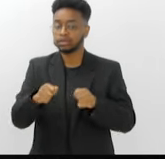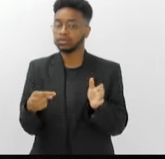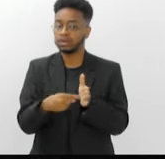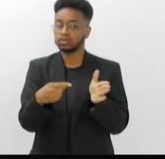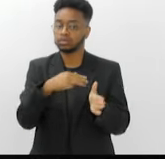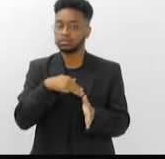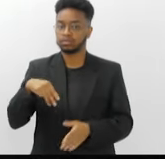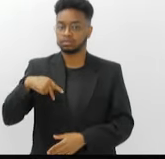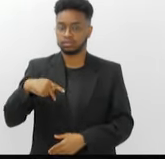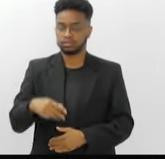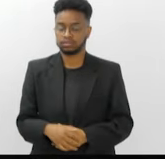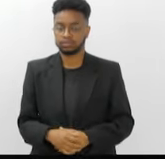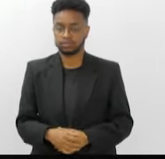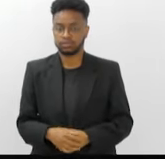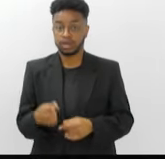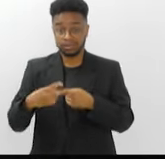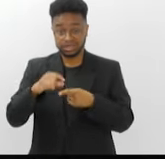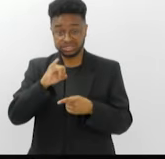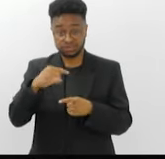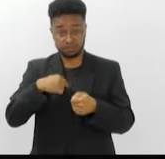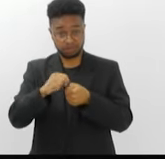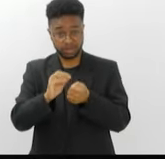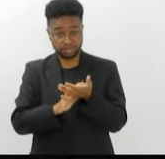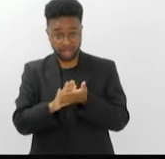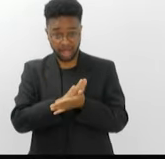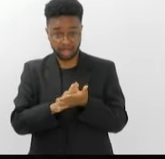Público. Porque se não o fizer,